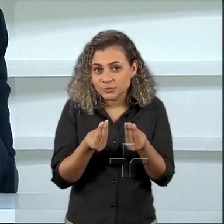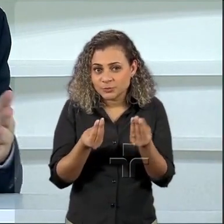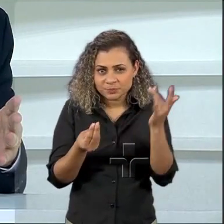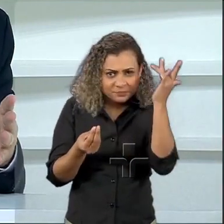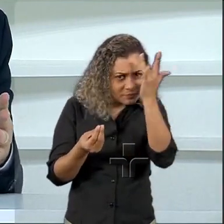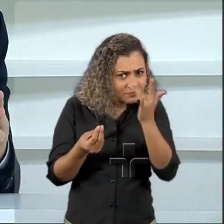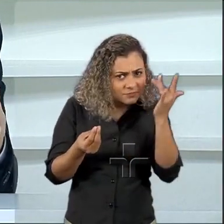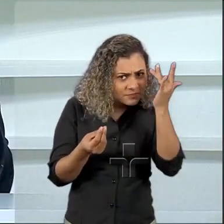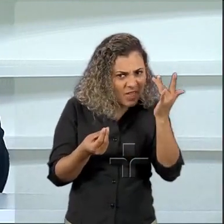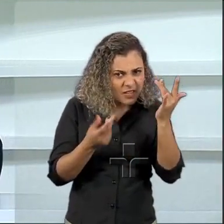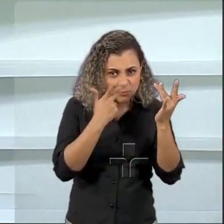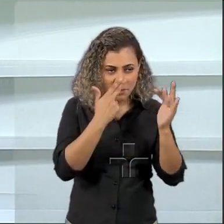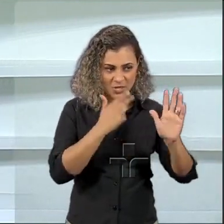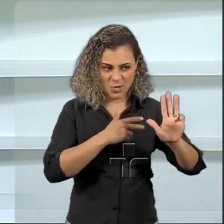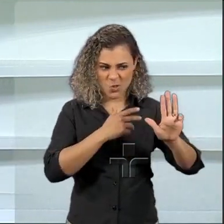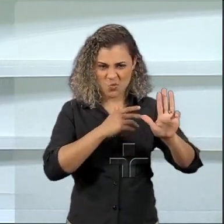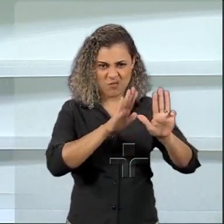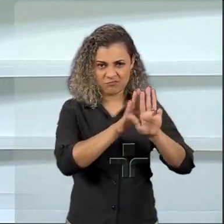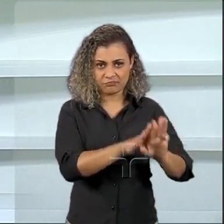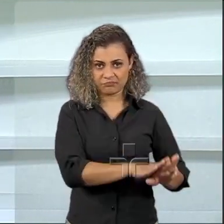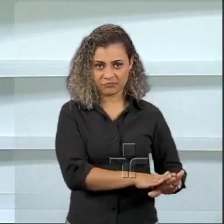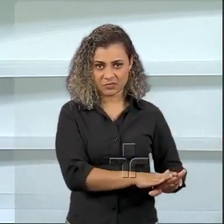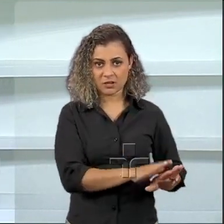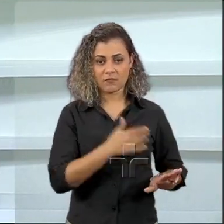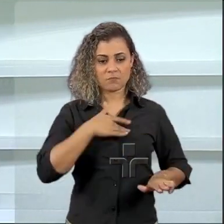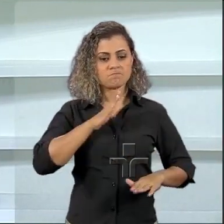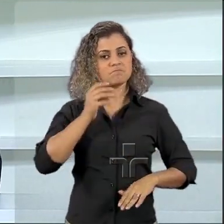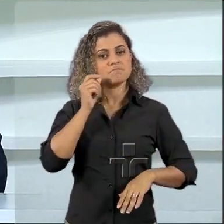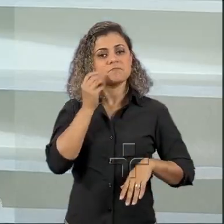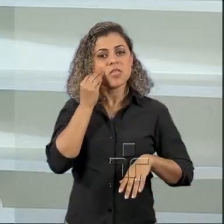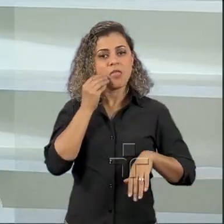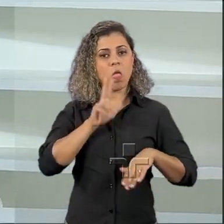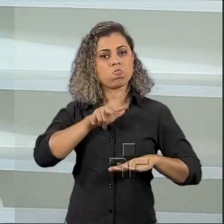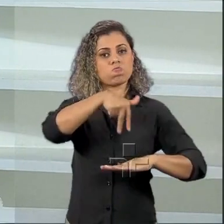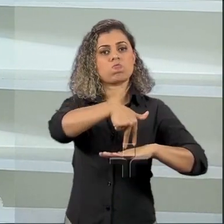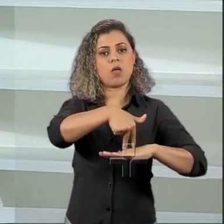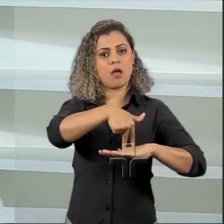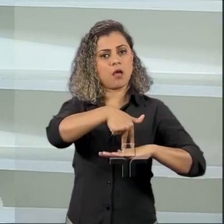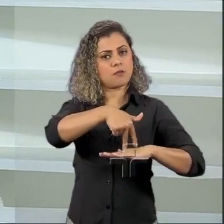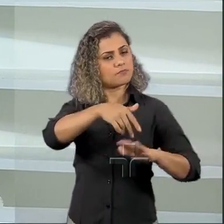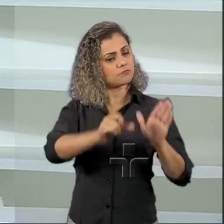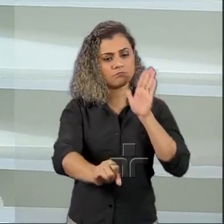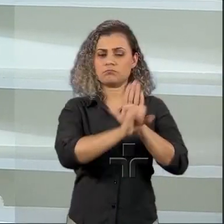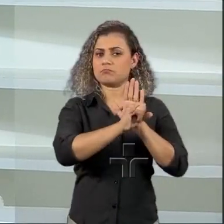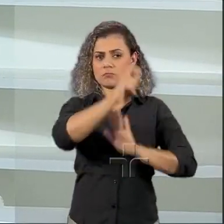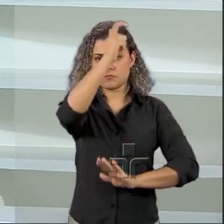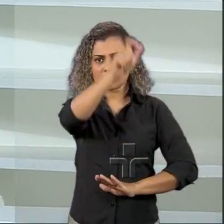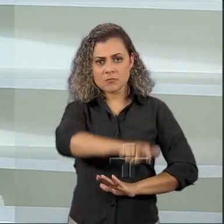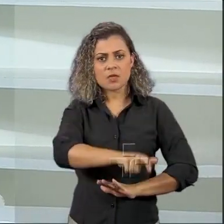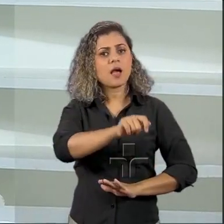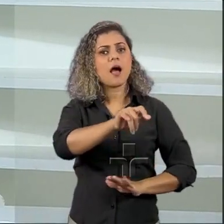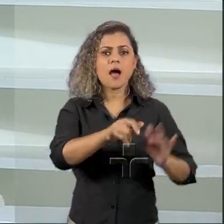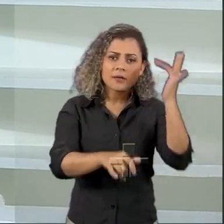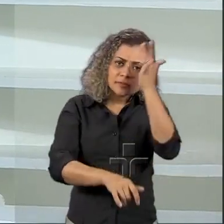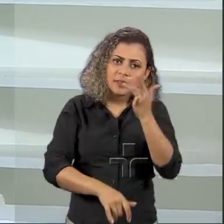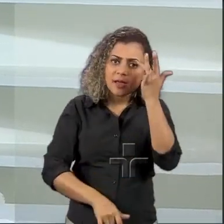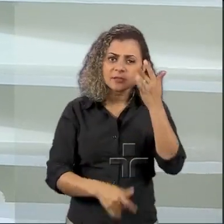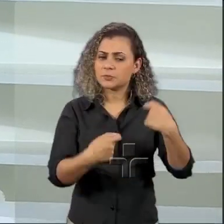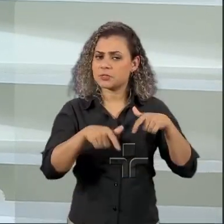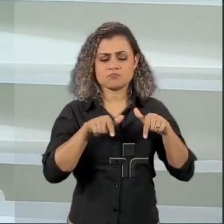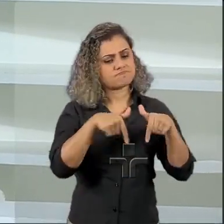menos Lula para se opor e tentar... O Haddad vai ter que ser Haddad, em primeiro lugar. Não é? Sim. Porque vai ter que